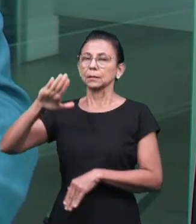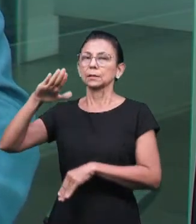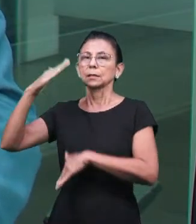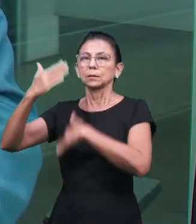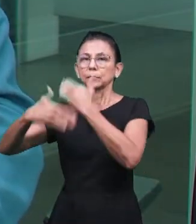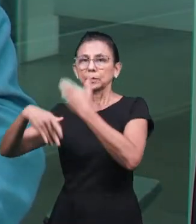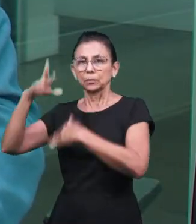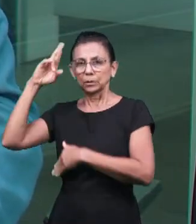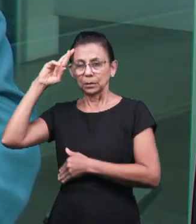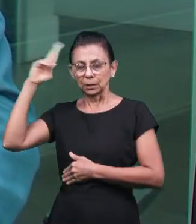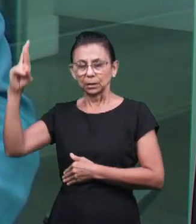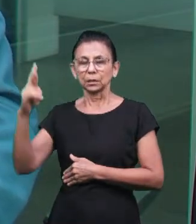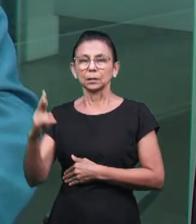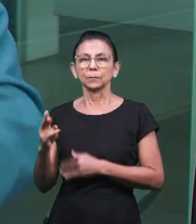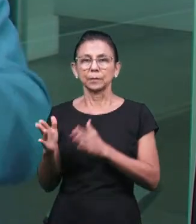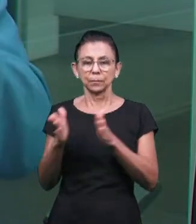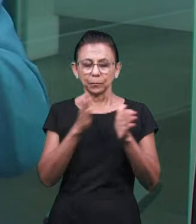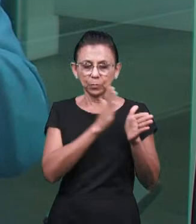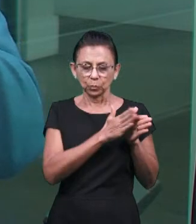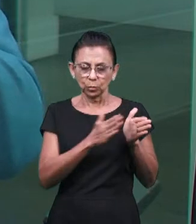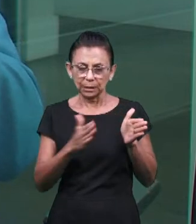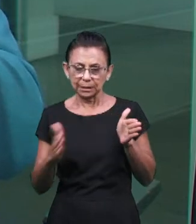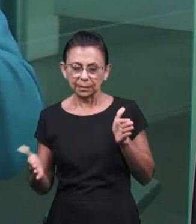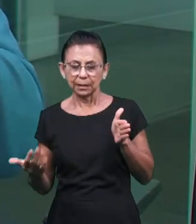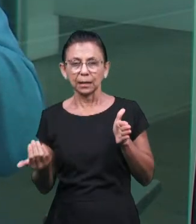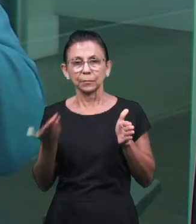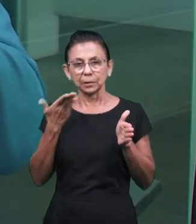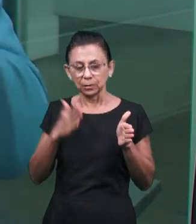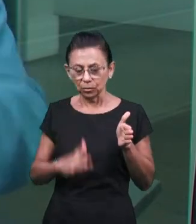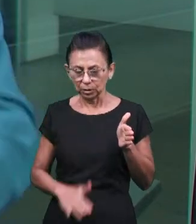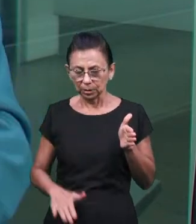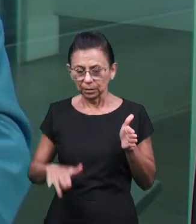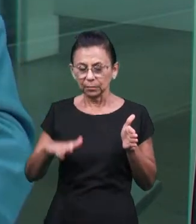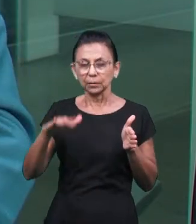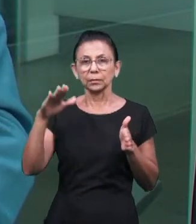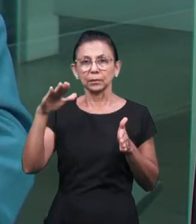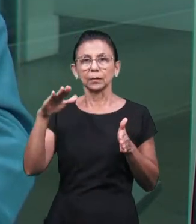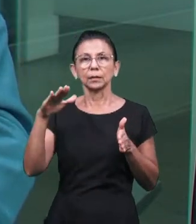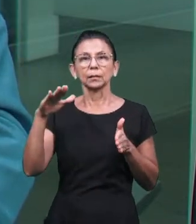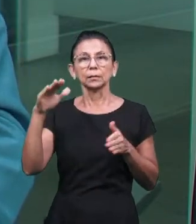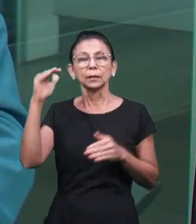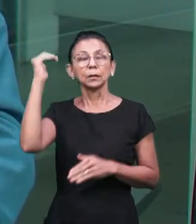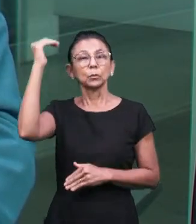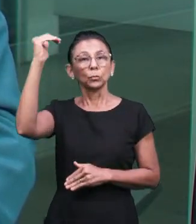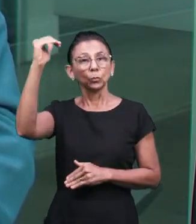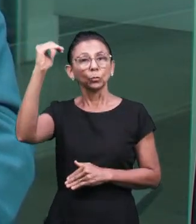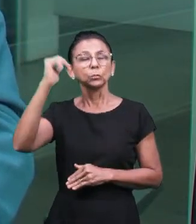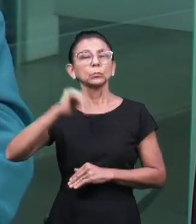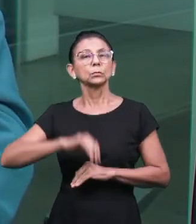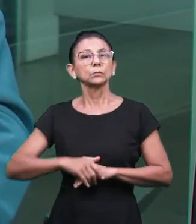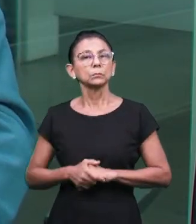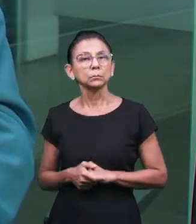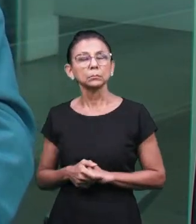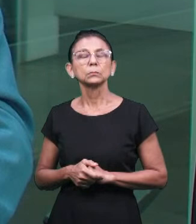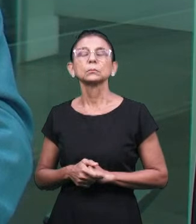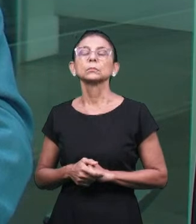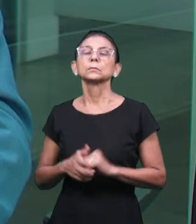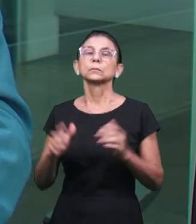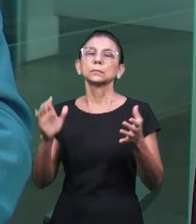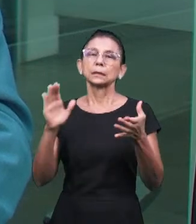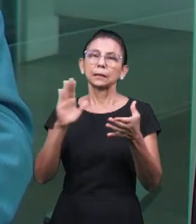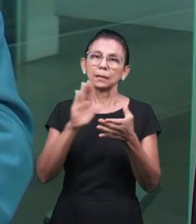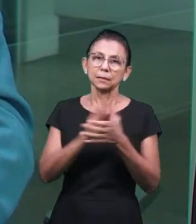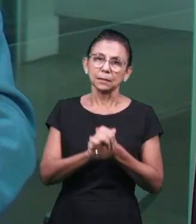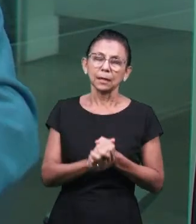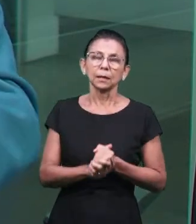intermediários, foram adolescentes, foram jovens e não se desviaram um momento sequer. Cresceram, casaram,